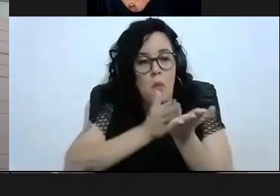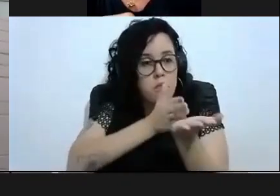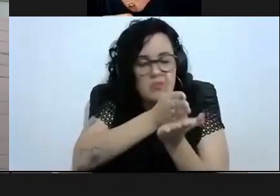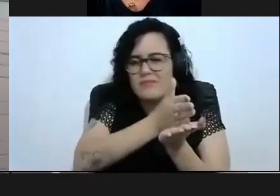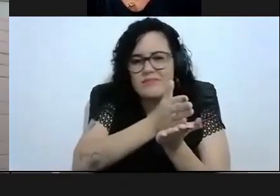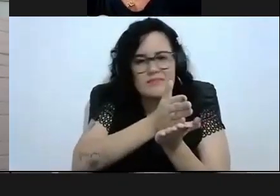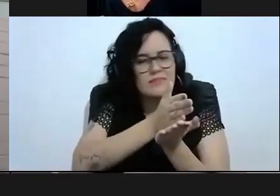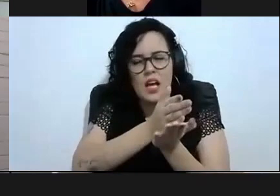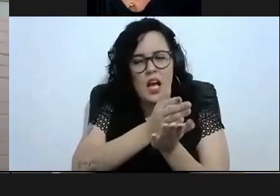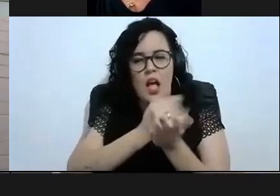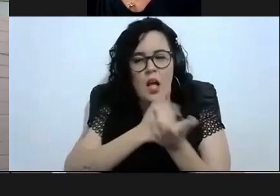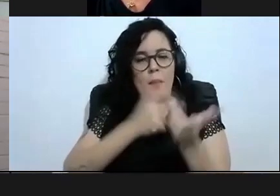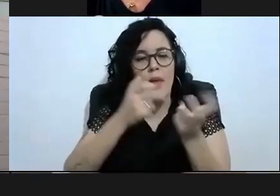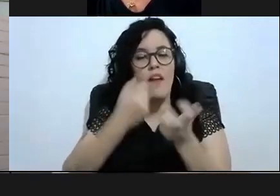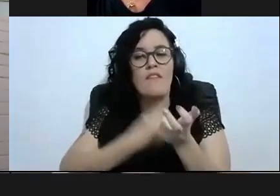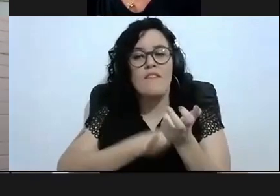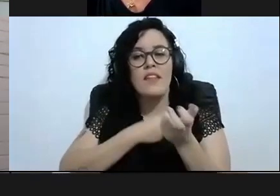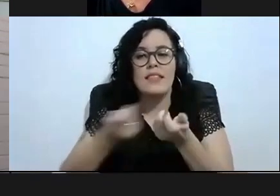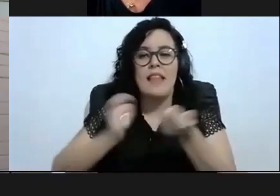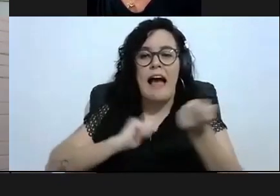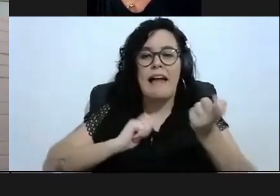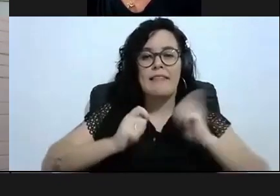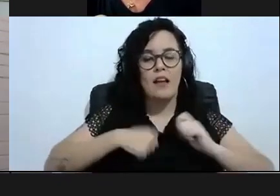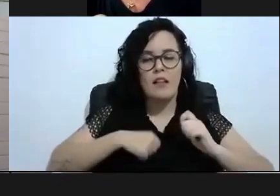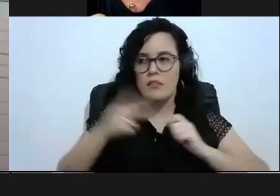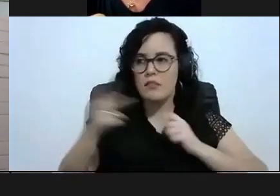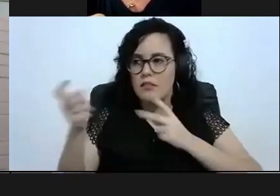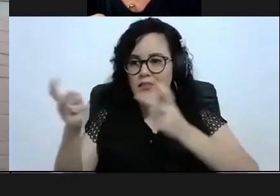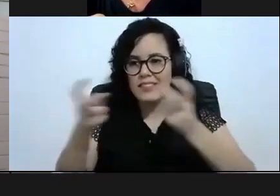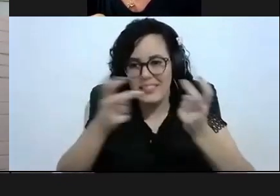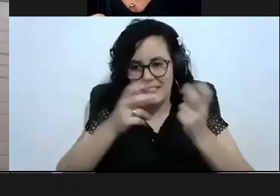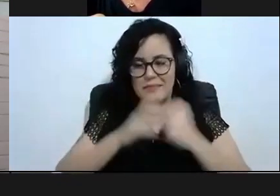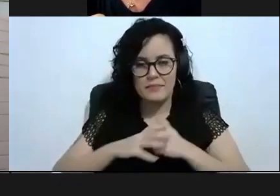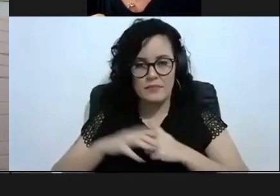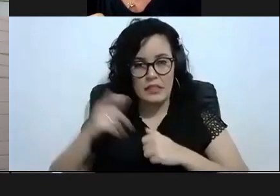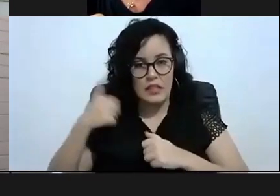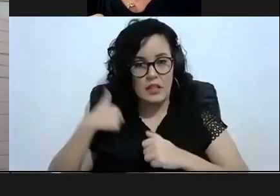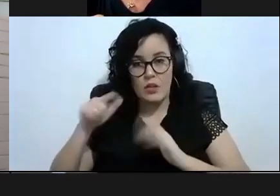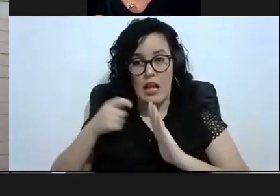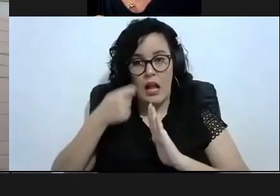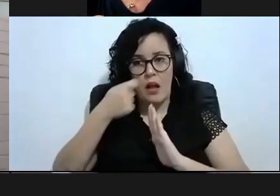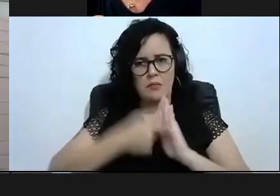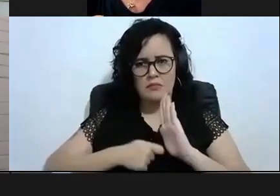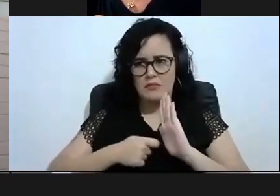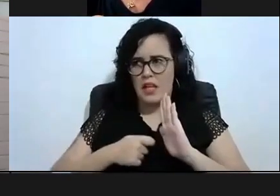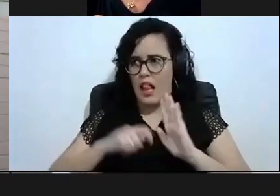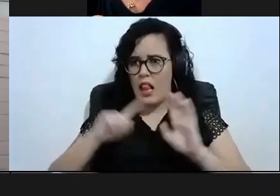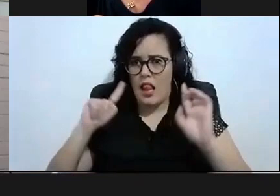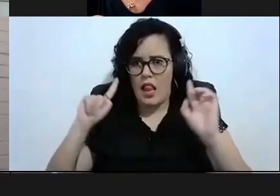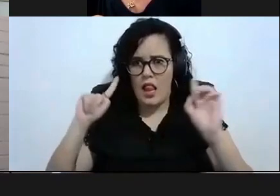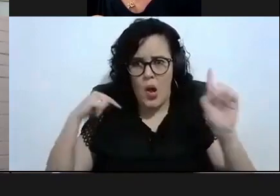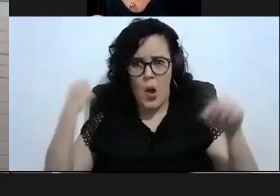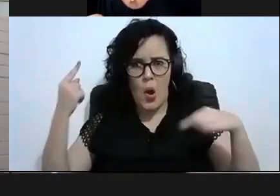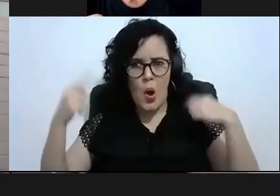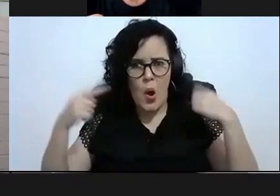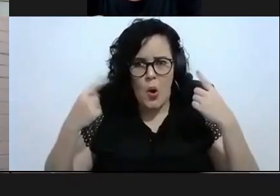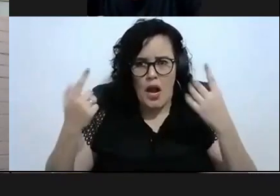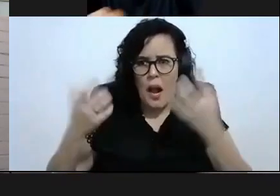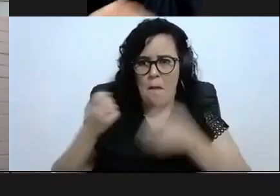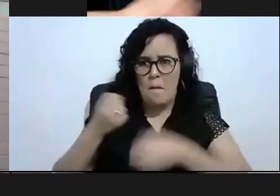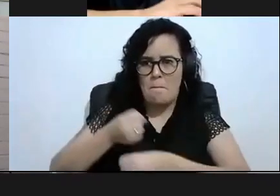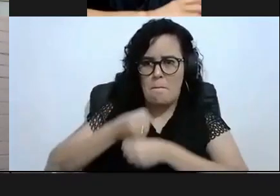tenho grandes pretensões literárias maluquíssimas, assim, de prêmio, mas eu acho